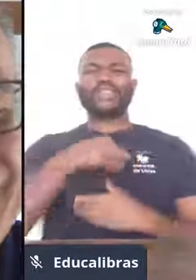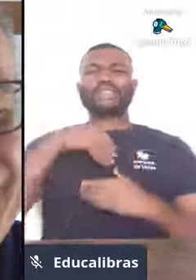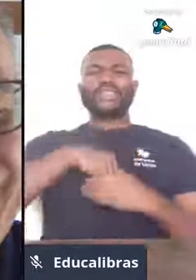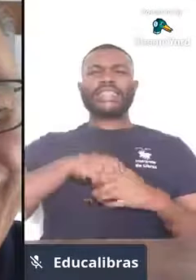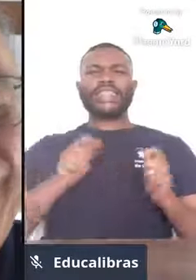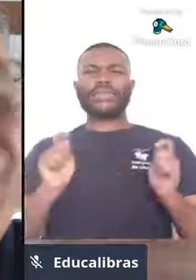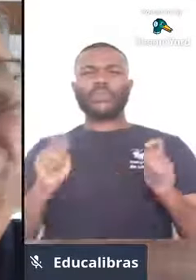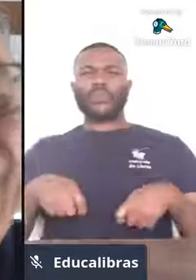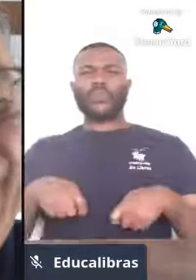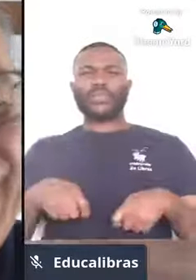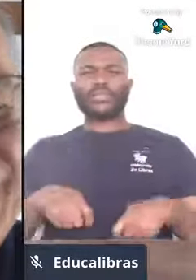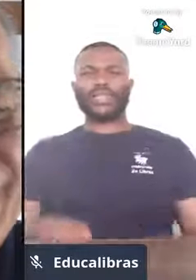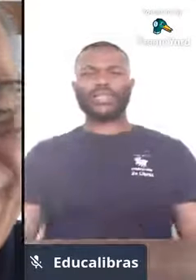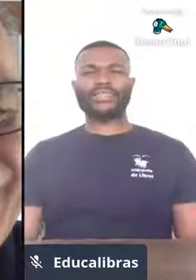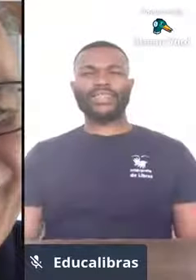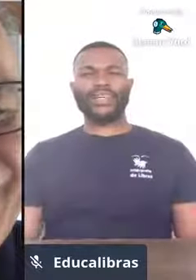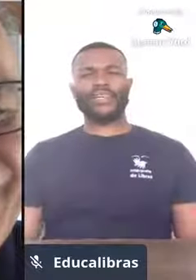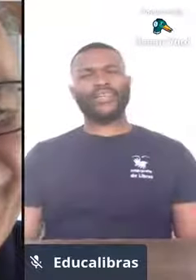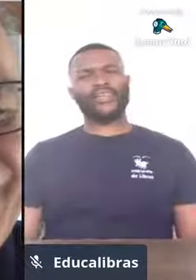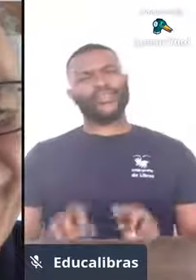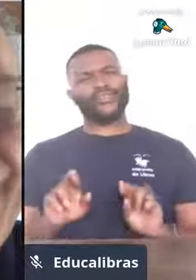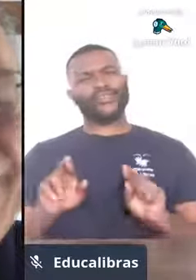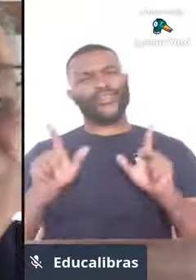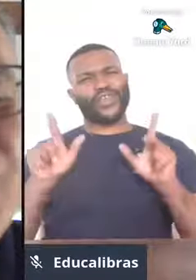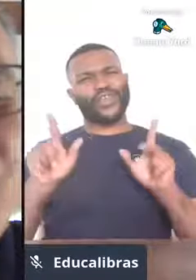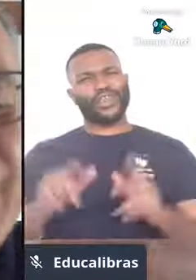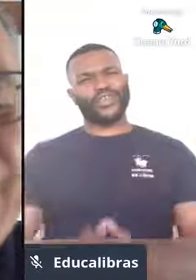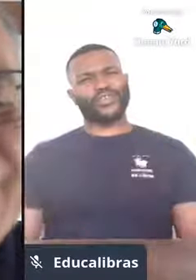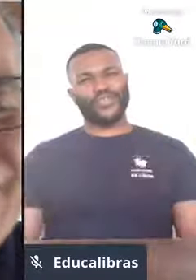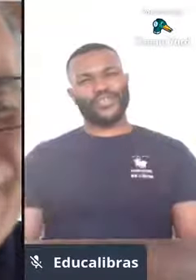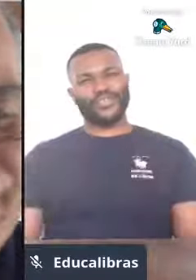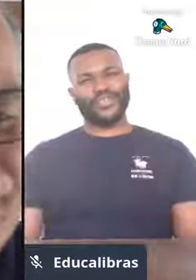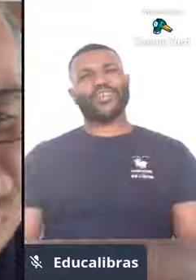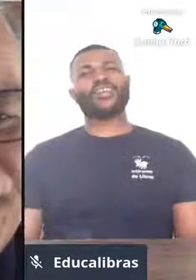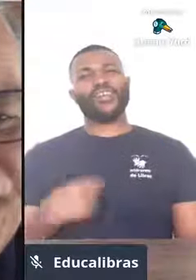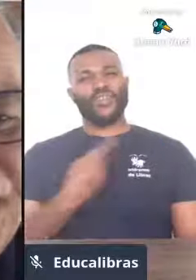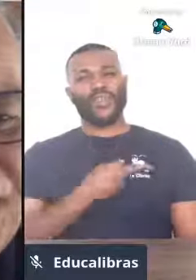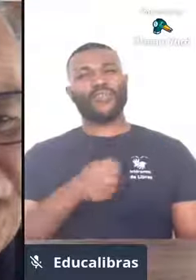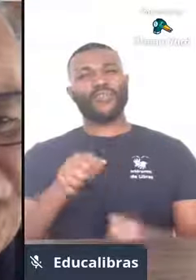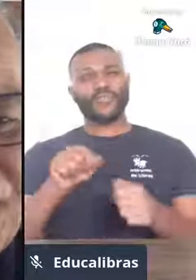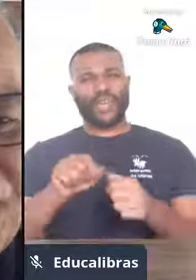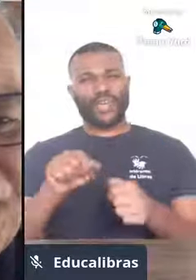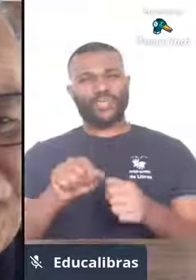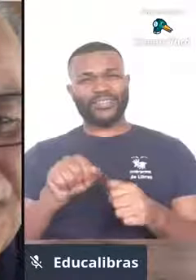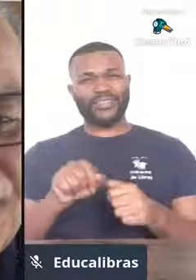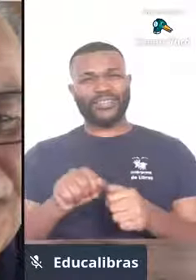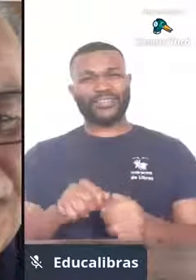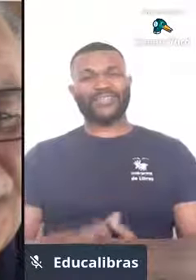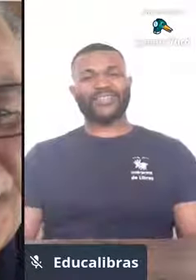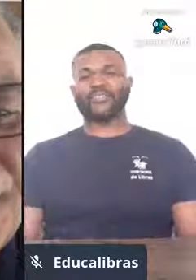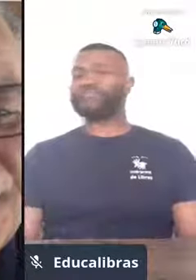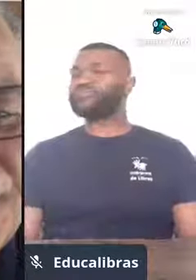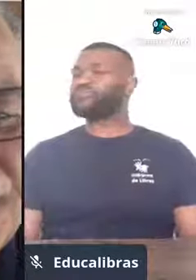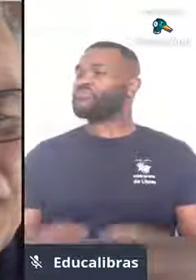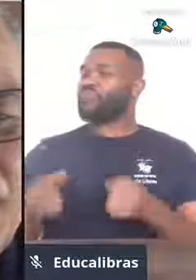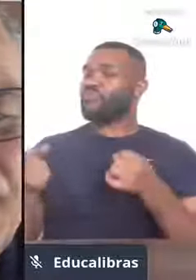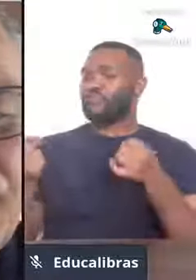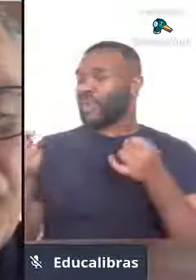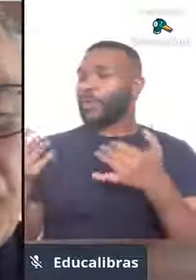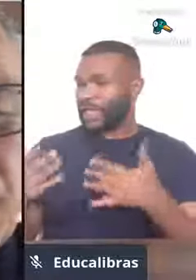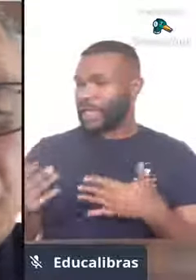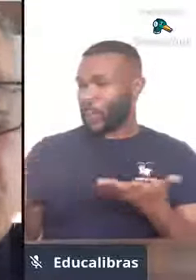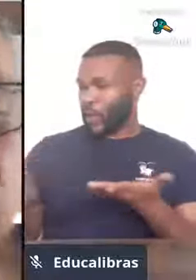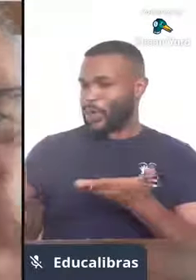potencialidades, que é diferente, né? E a gente faz. Me diz uma coisa, então,